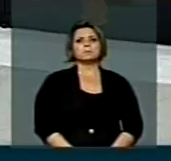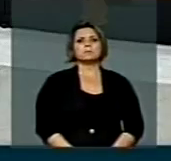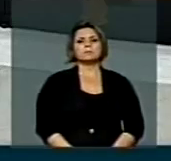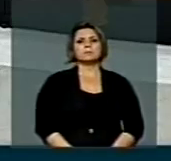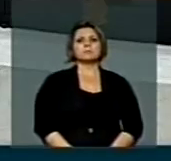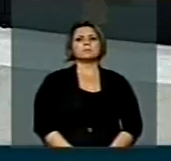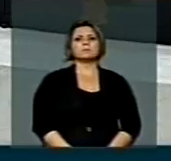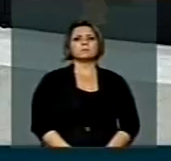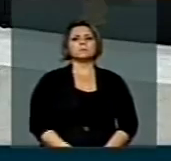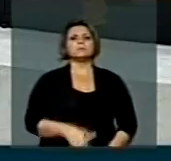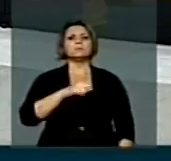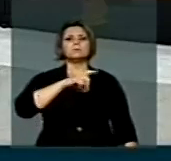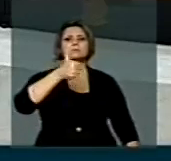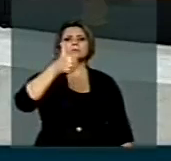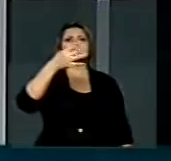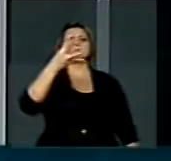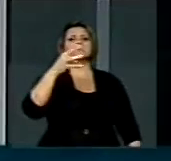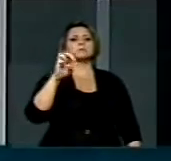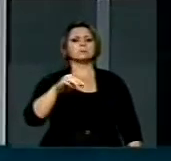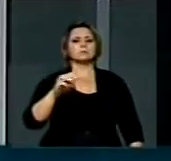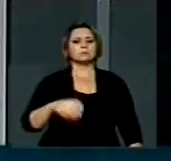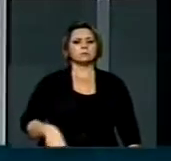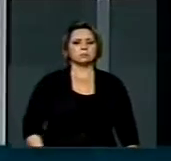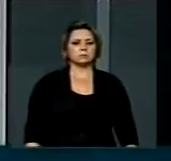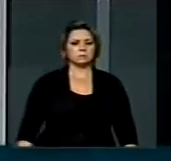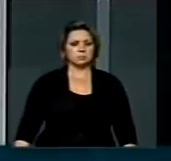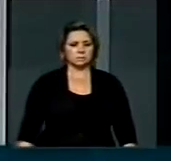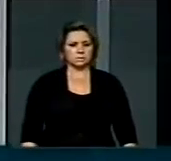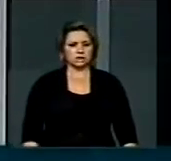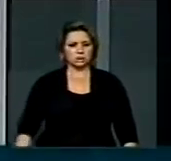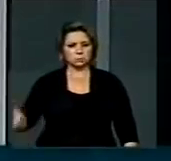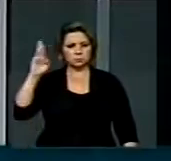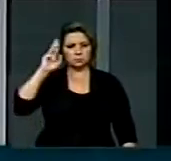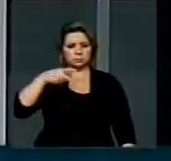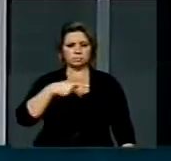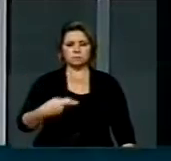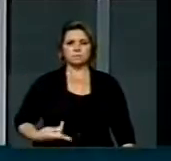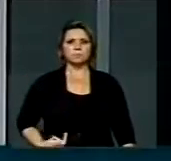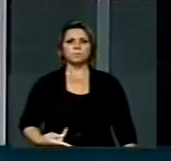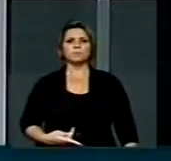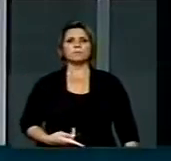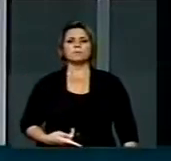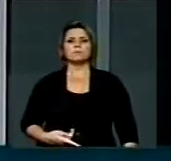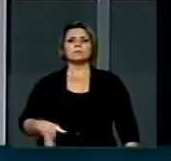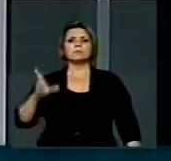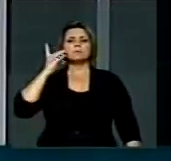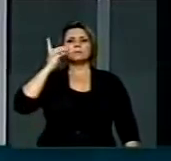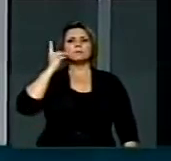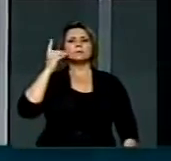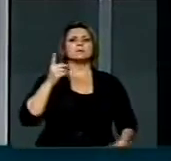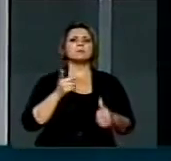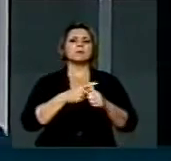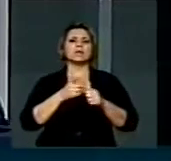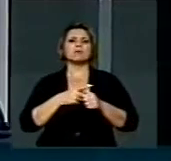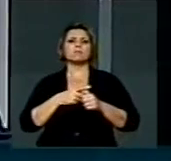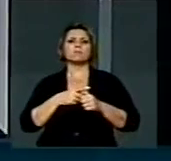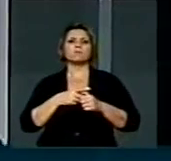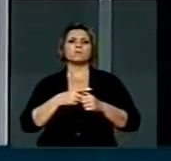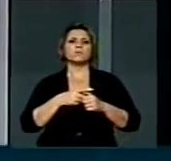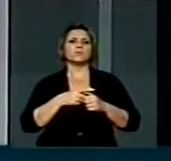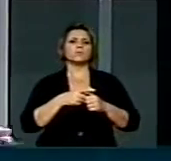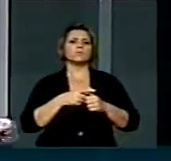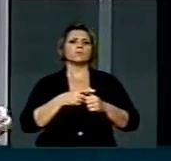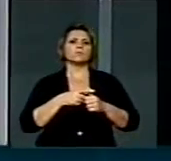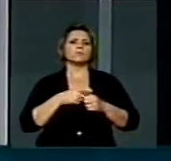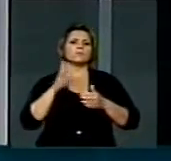O senhor tem 14 minutos. Senhor presidente, senhoras e senhores deputados, primeiro, senhor presidente, é só para